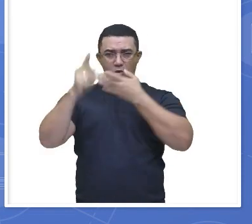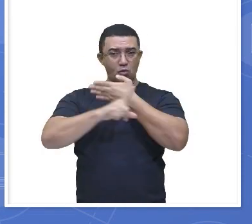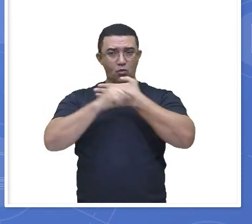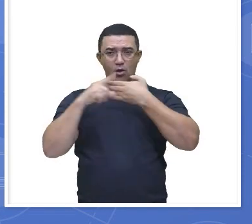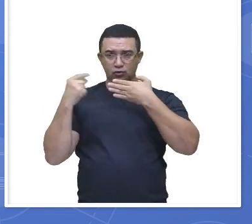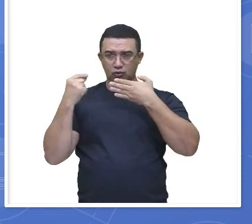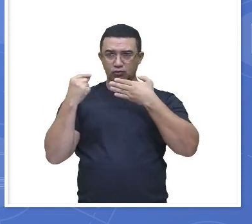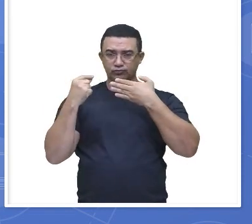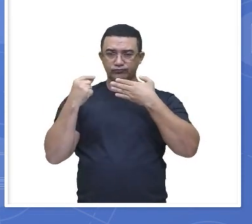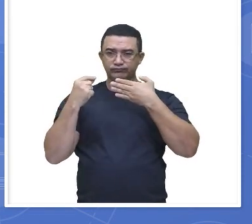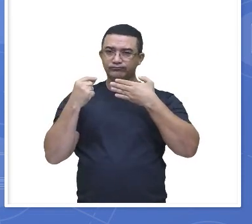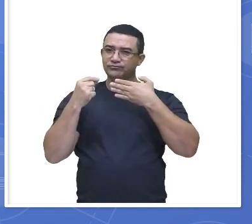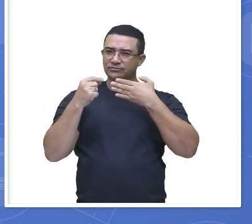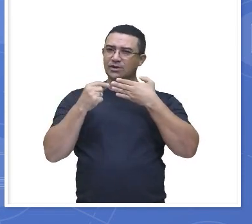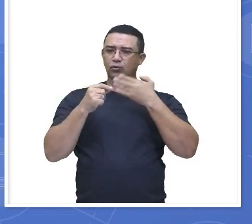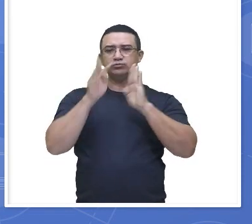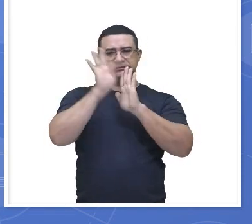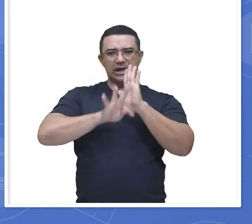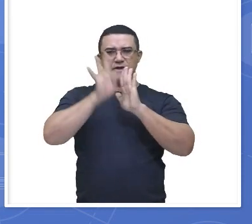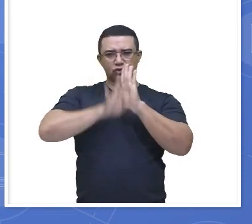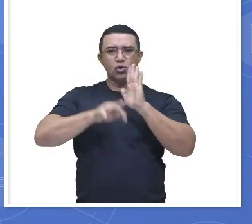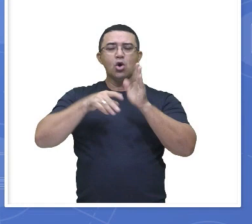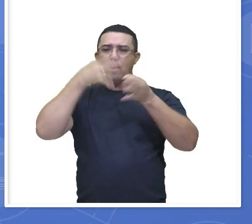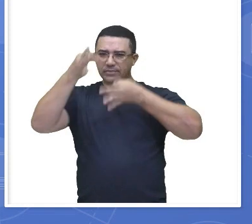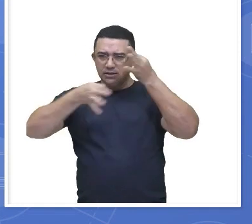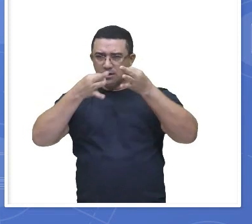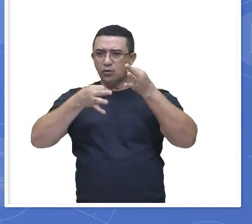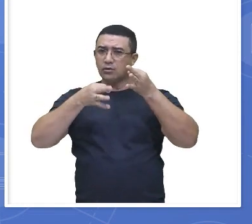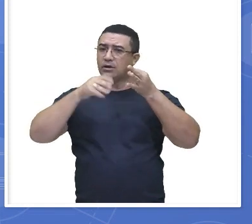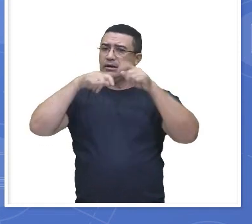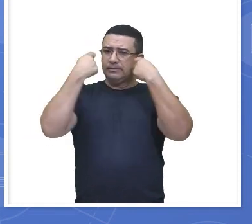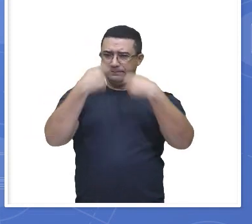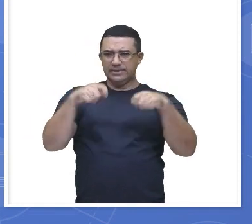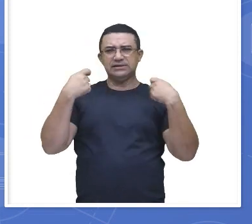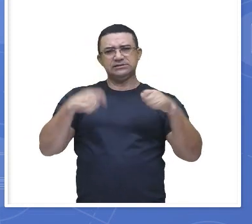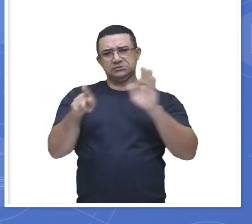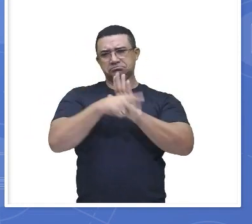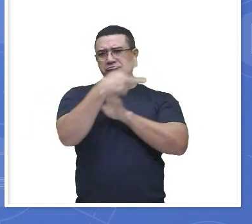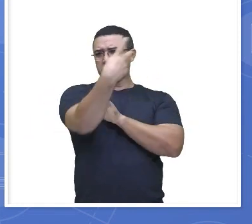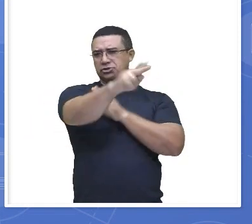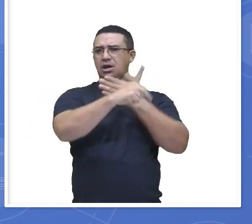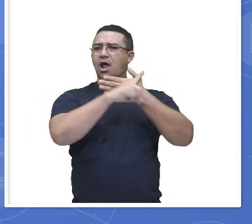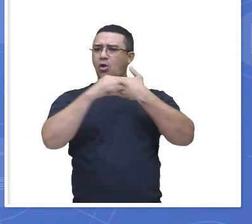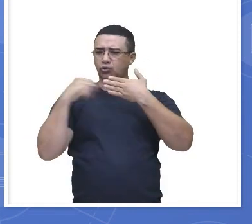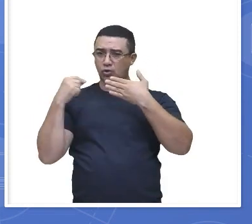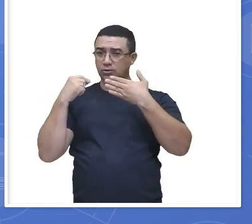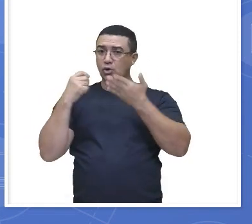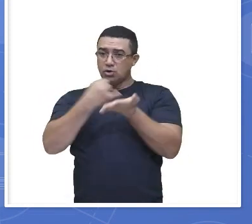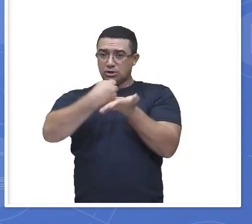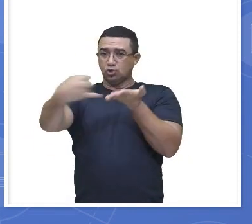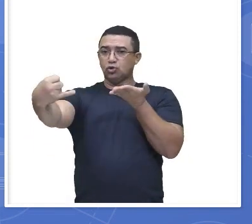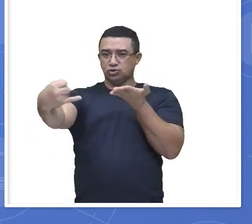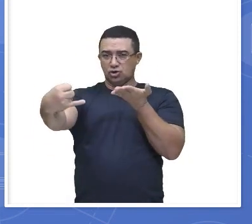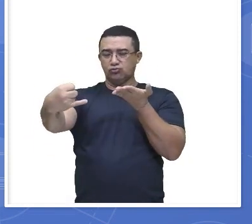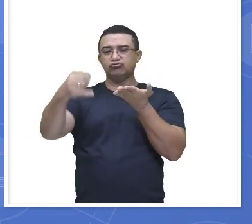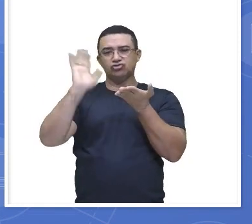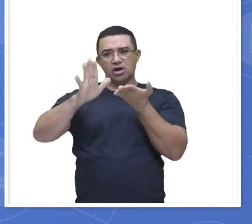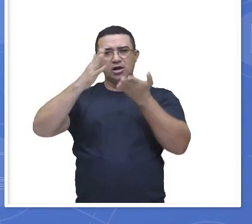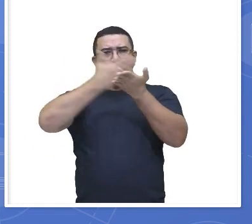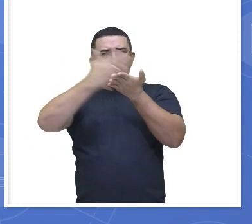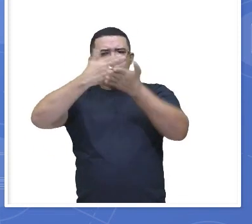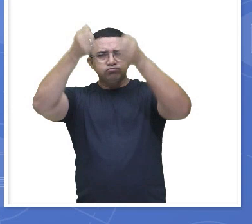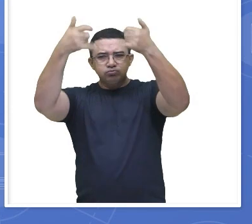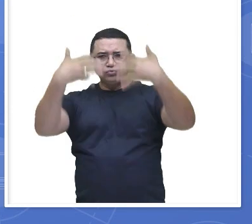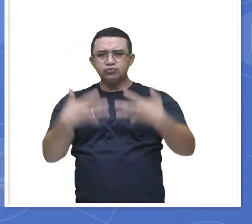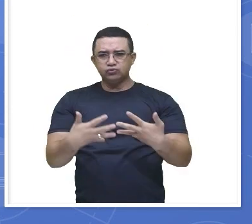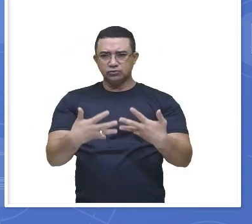já que lembra, é um texto de opinião, precisa ter essa opinião. Essa opinião pode ser já apresentada nesse parágrafo introdutório. E aí, no nosso